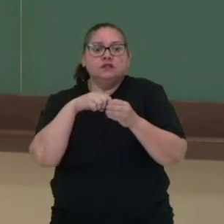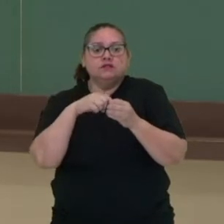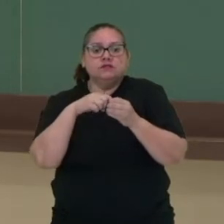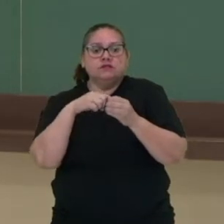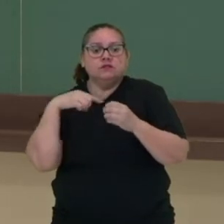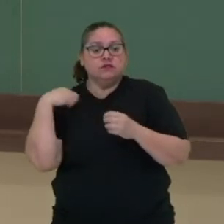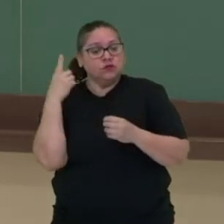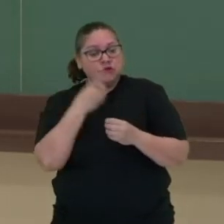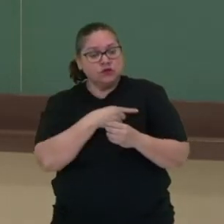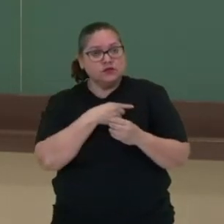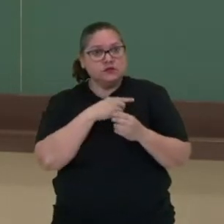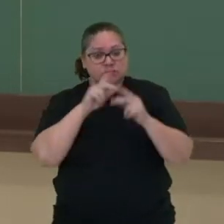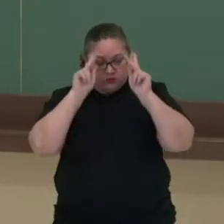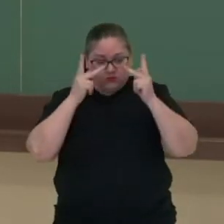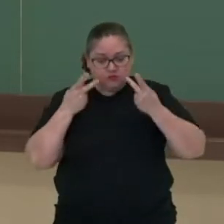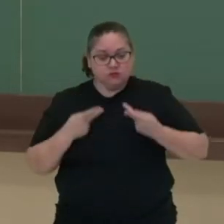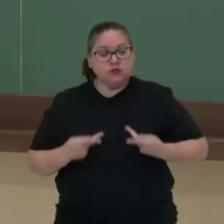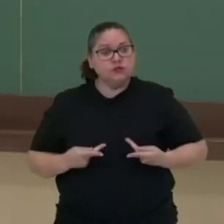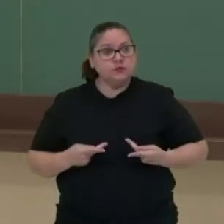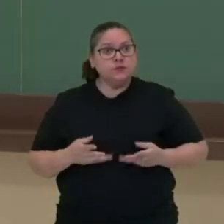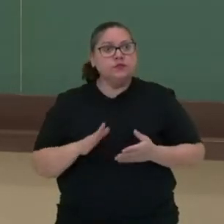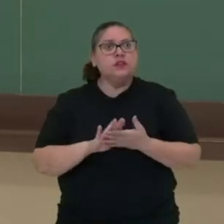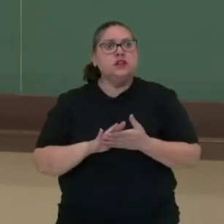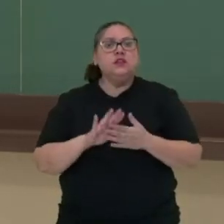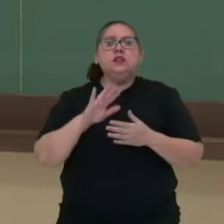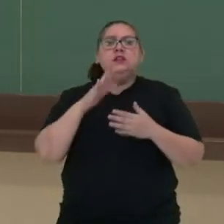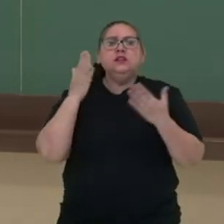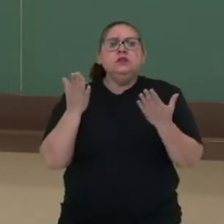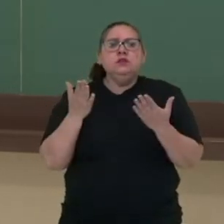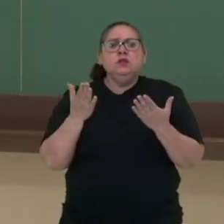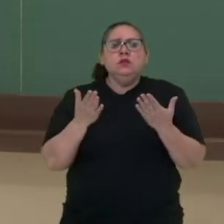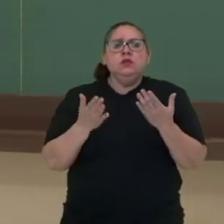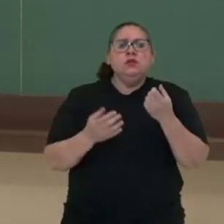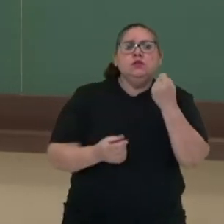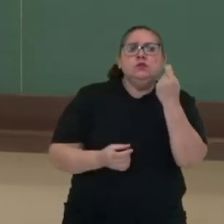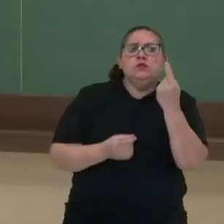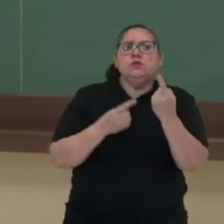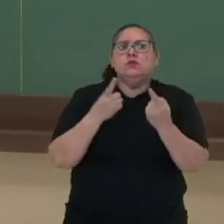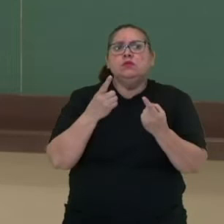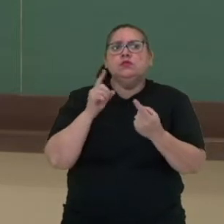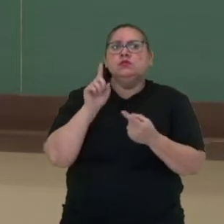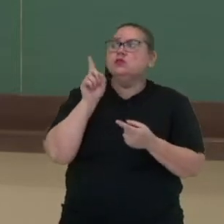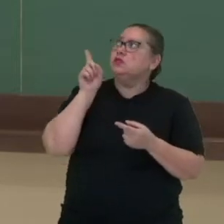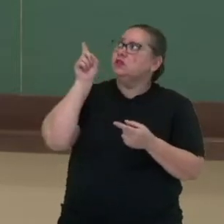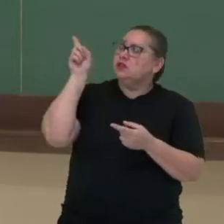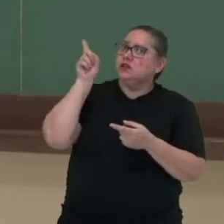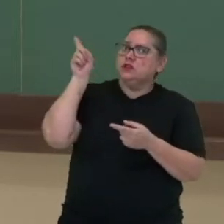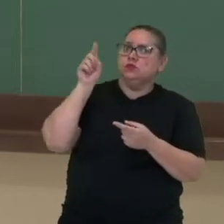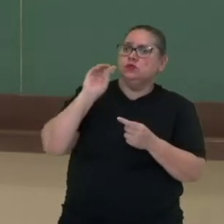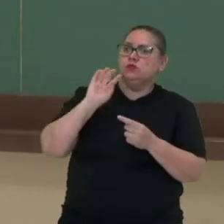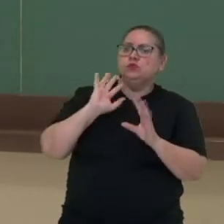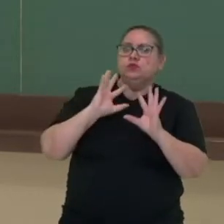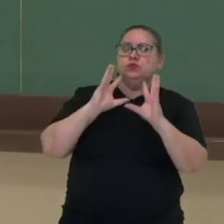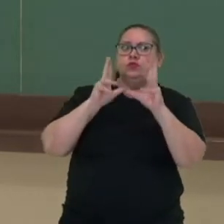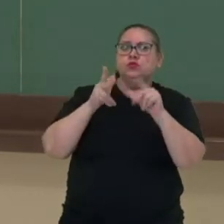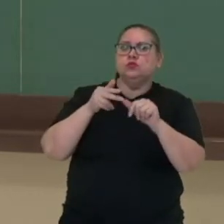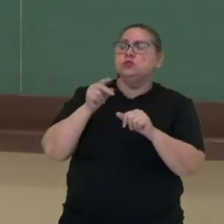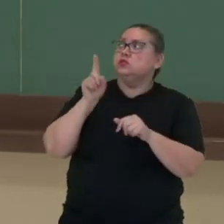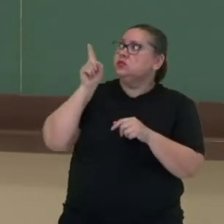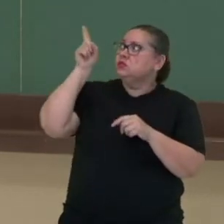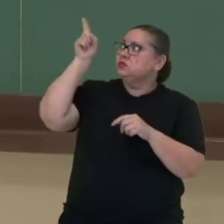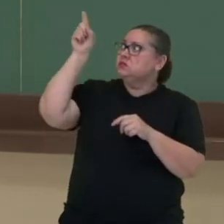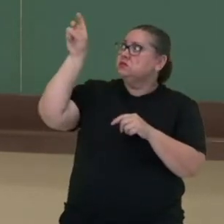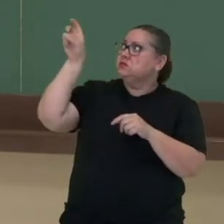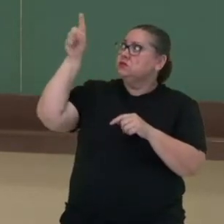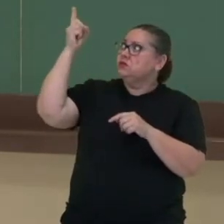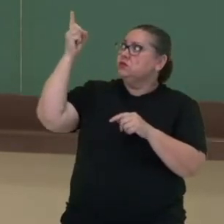Nós, os humanos. Então, em algum momento aqui de todos os reinos que nós